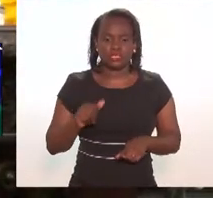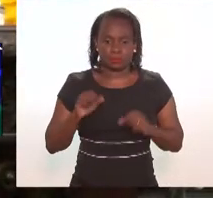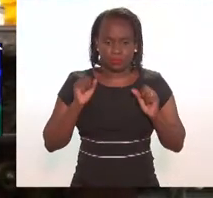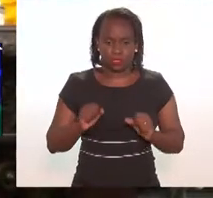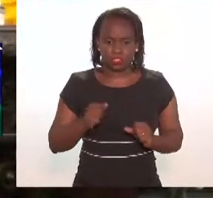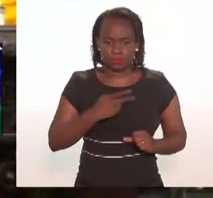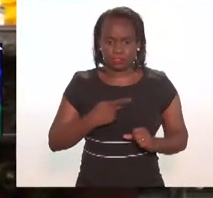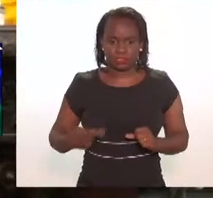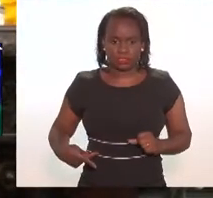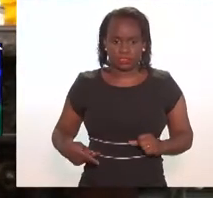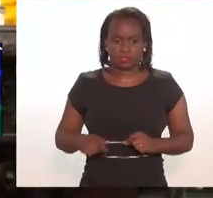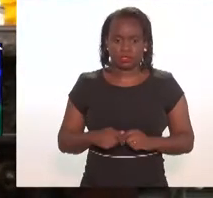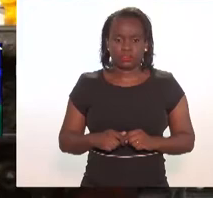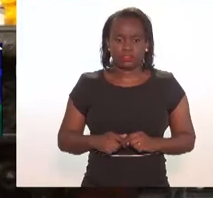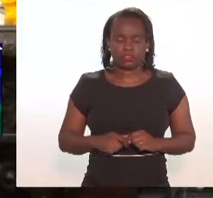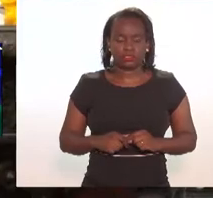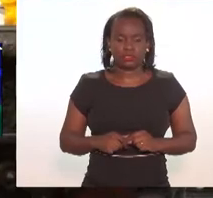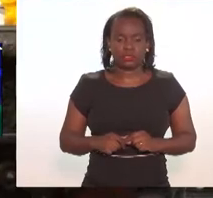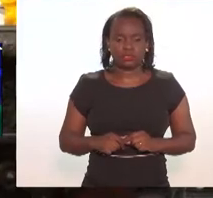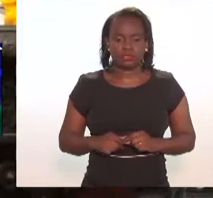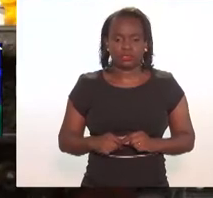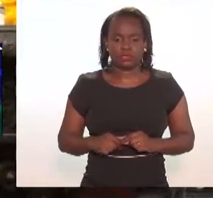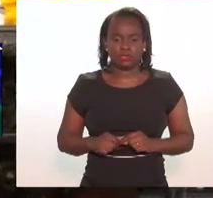possível, presidente?